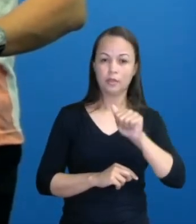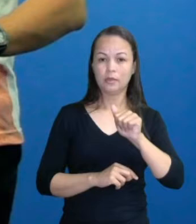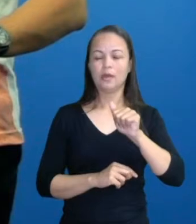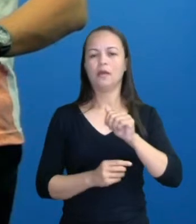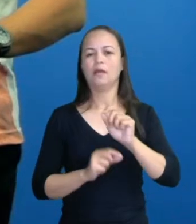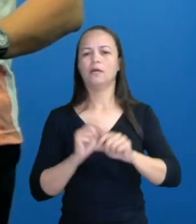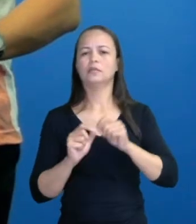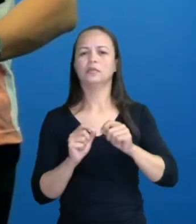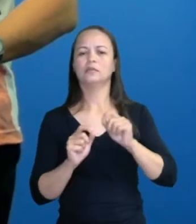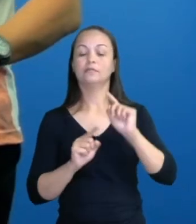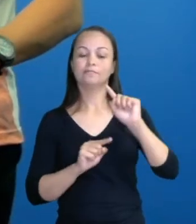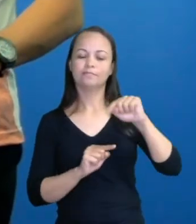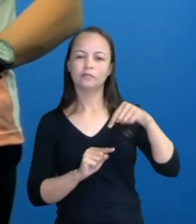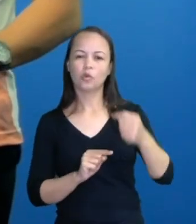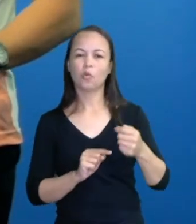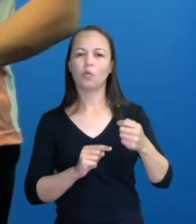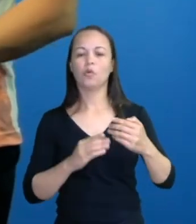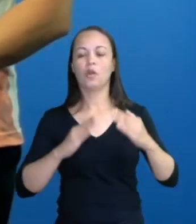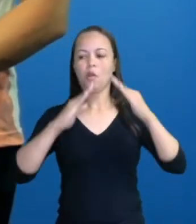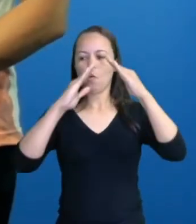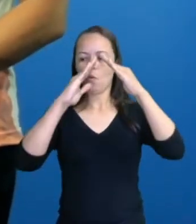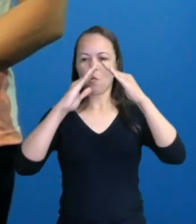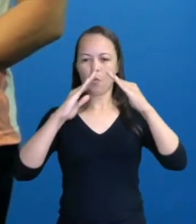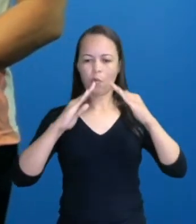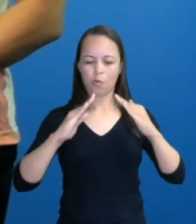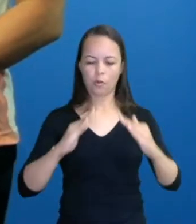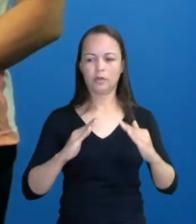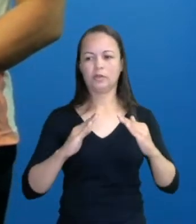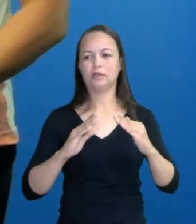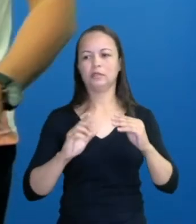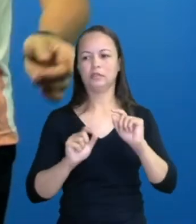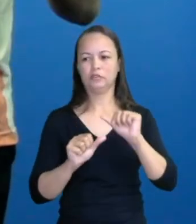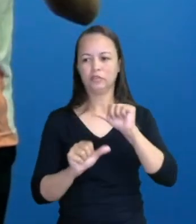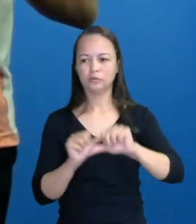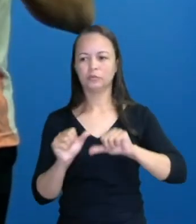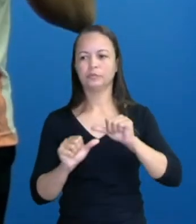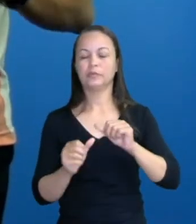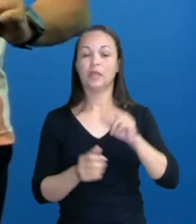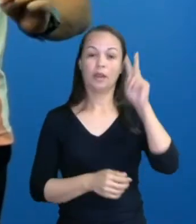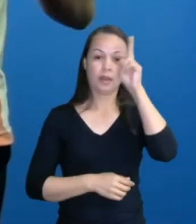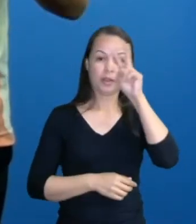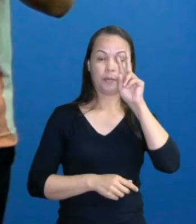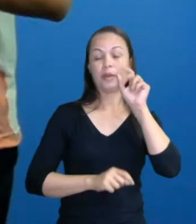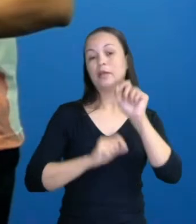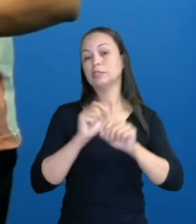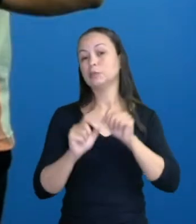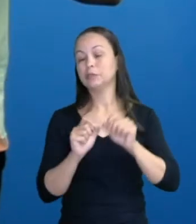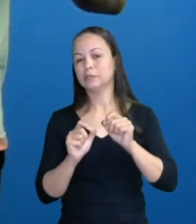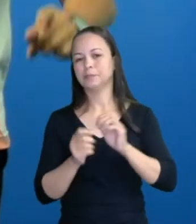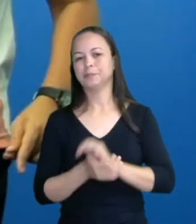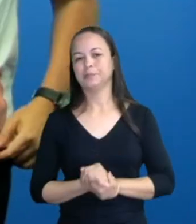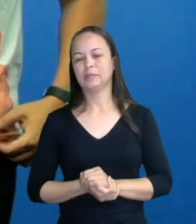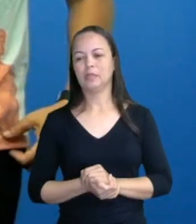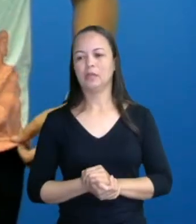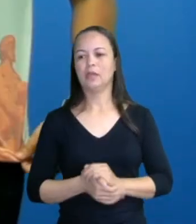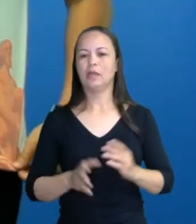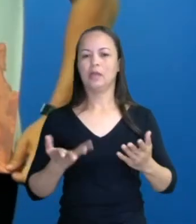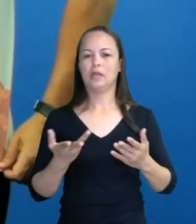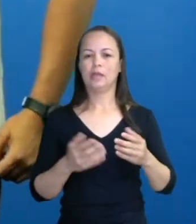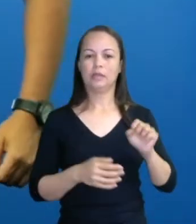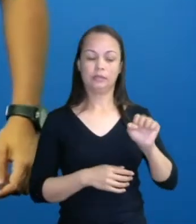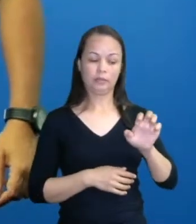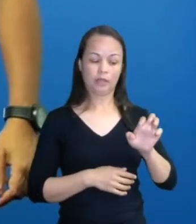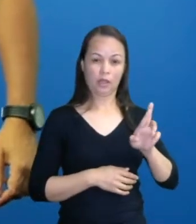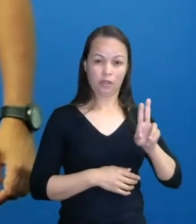depois a nobreza, e embaixo os servos e os vilões. Lembrando que servo não é a mesma coisa que